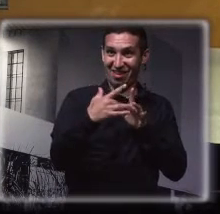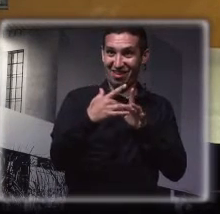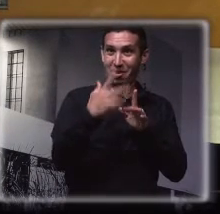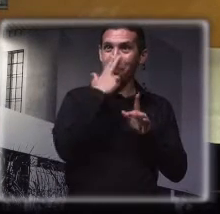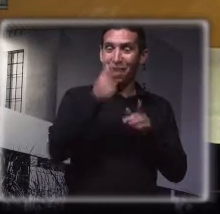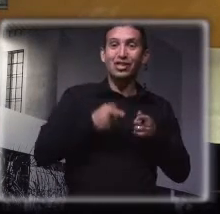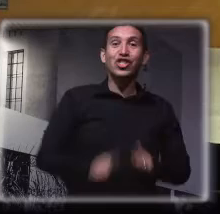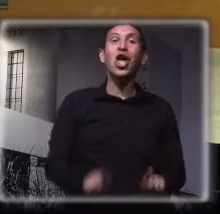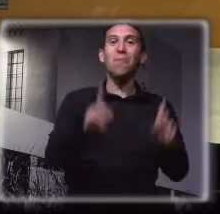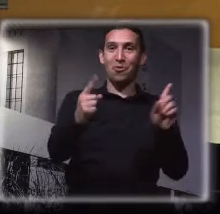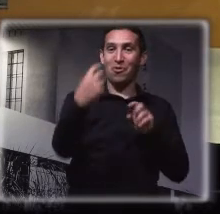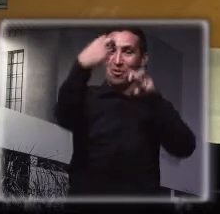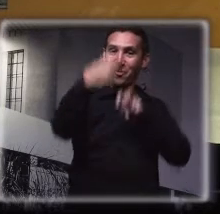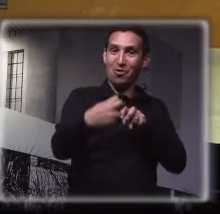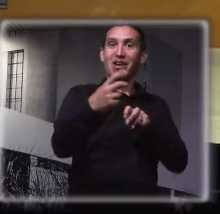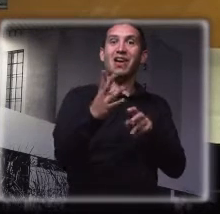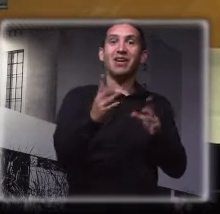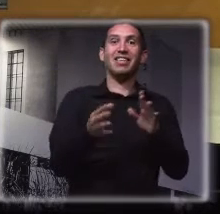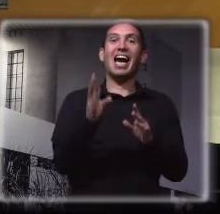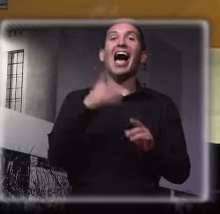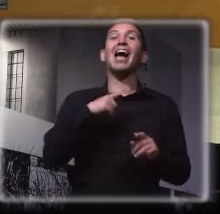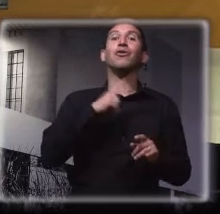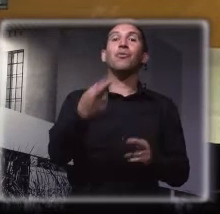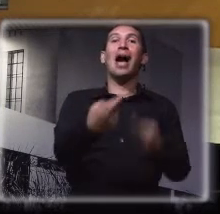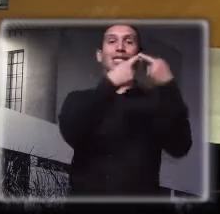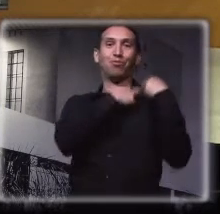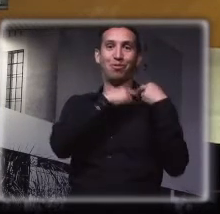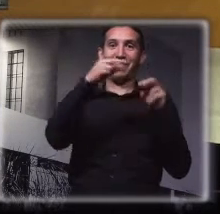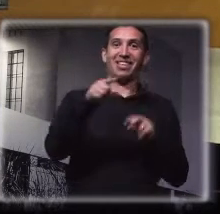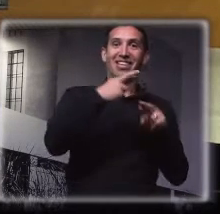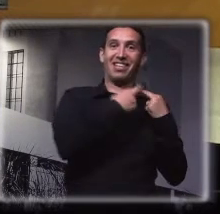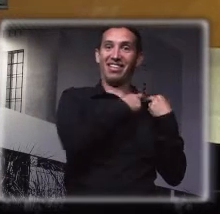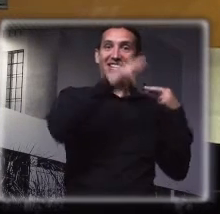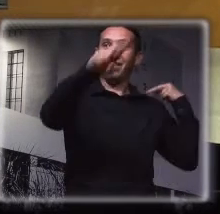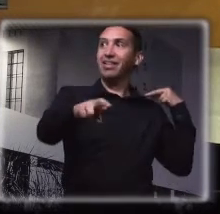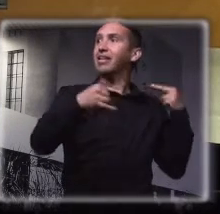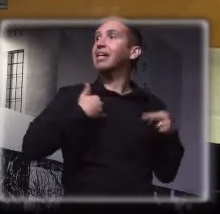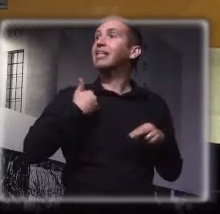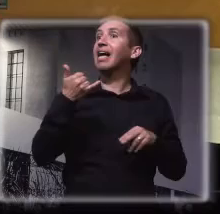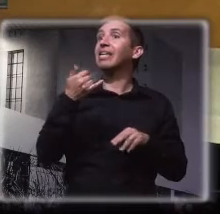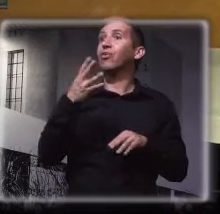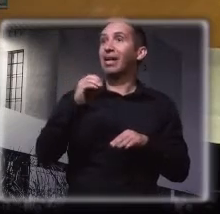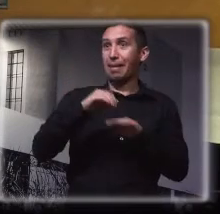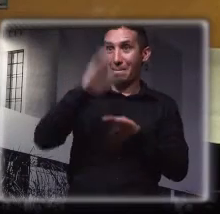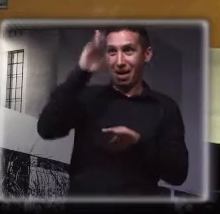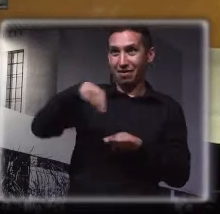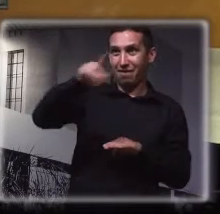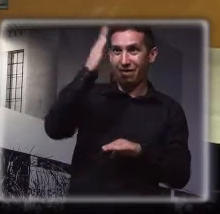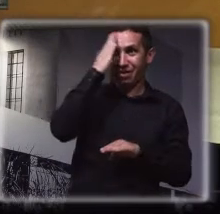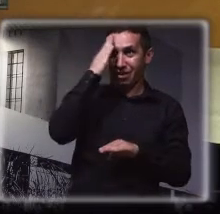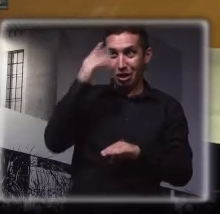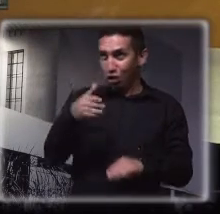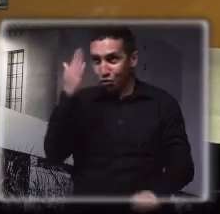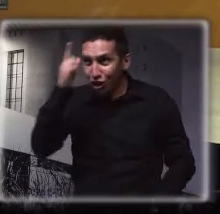não funciona sem o outro, cada um tem um anel. É, quem tem mais de 40 anos vai me entender, quem não tem, Google